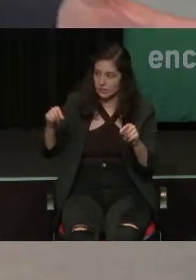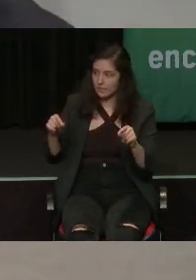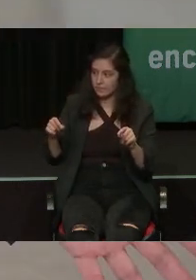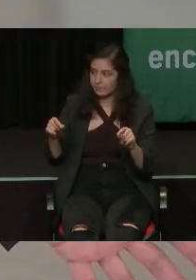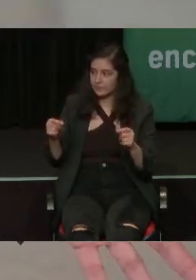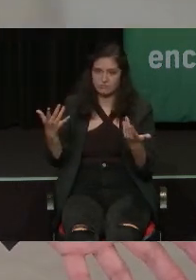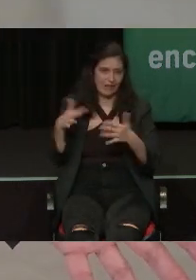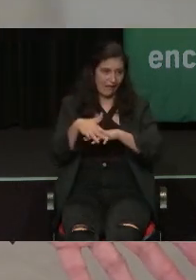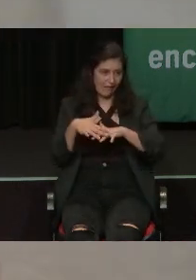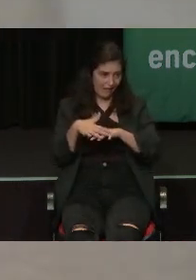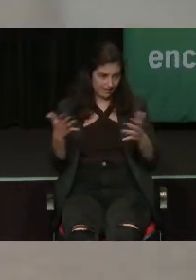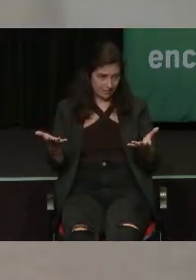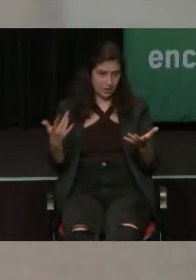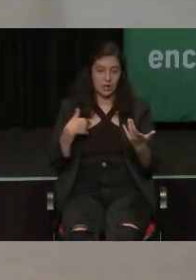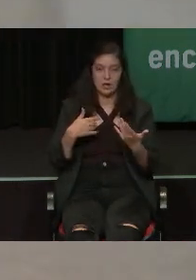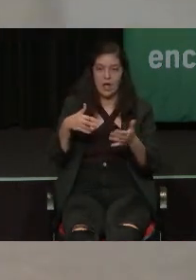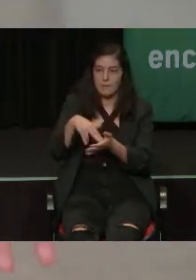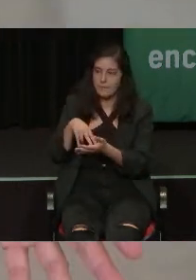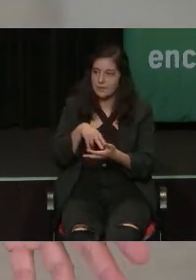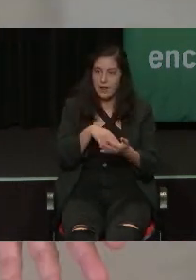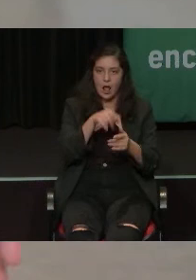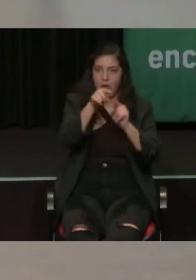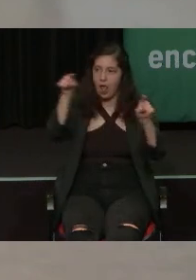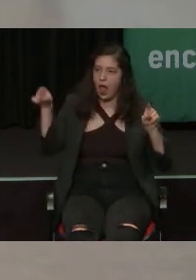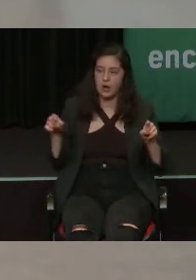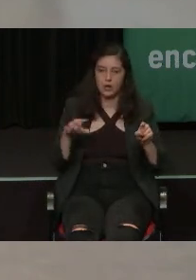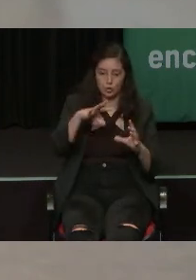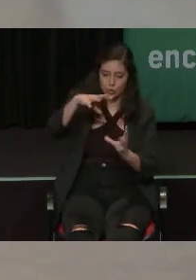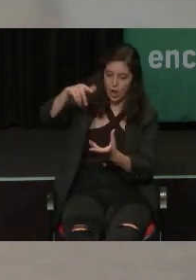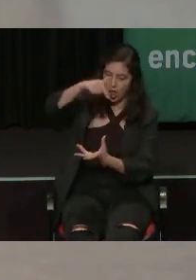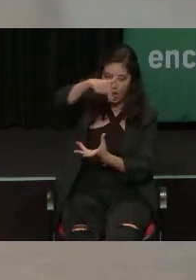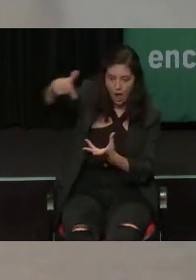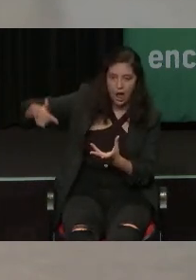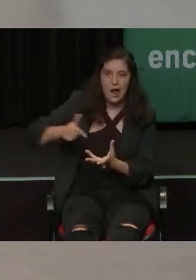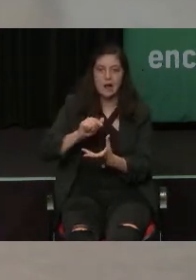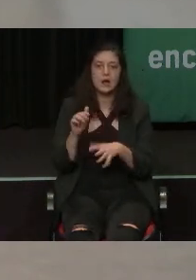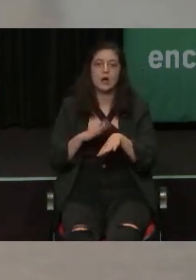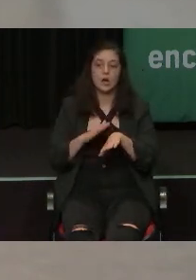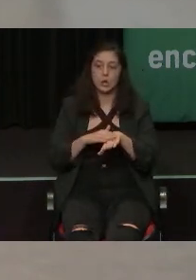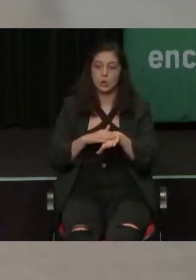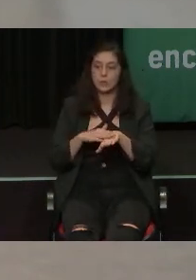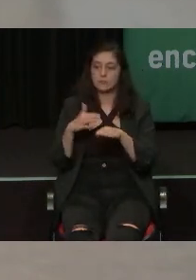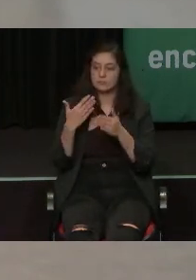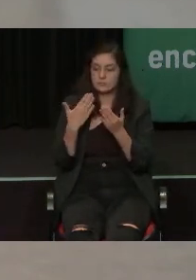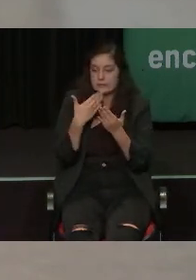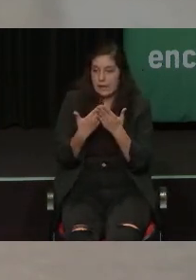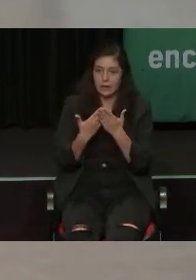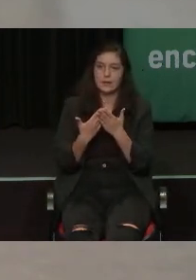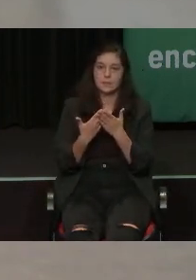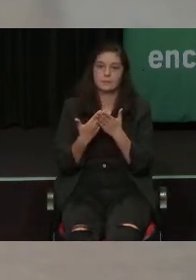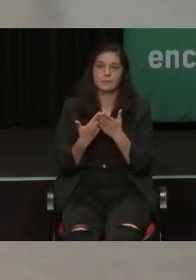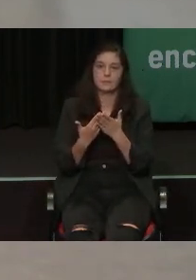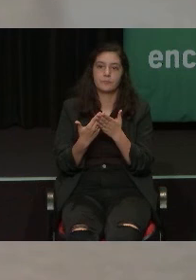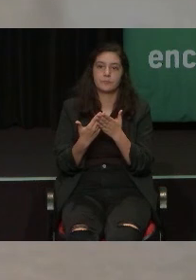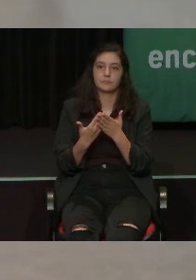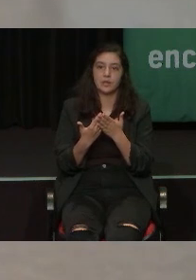rede, presentes em toda a parte, por todo o mundo. Porque à sua maneira isso permite-lhes estarem presentes